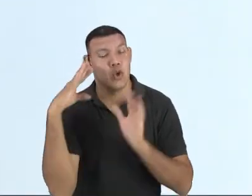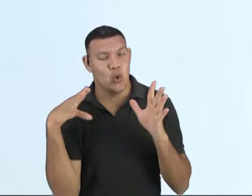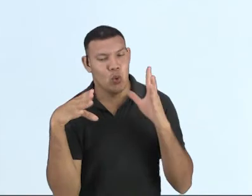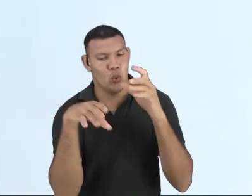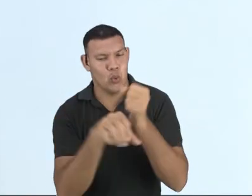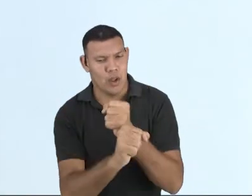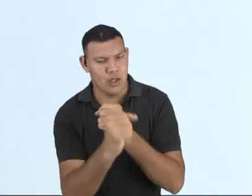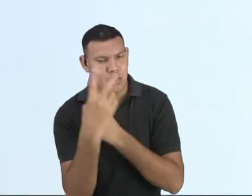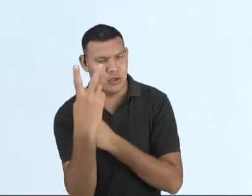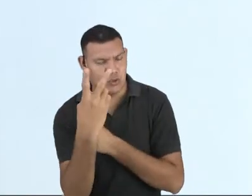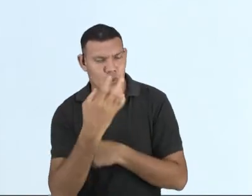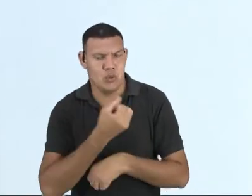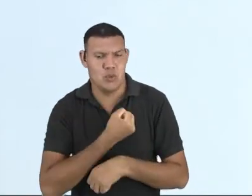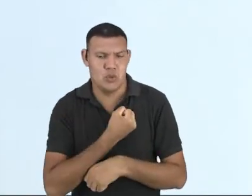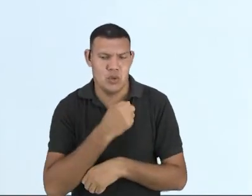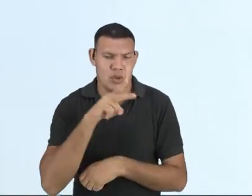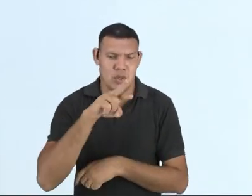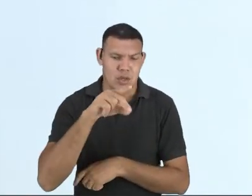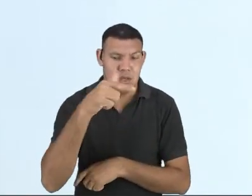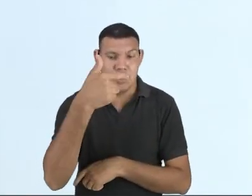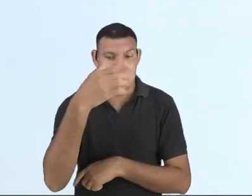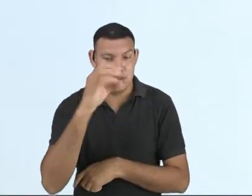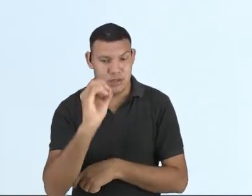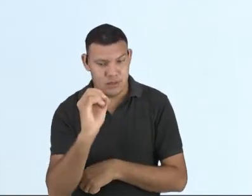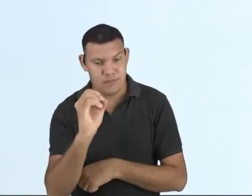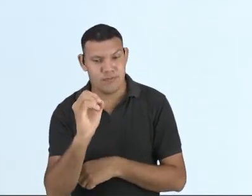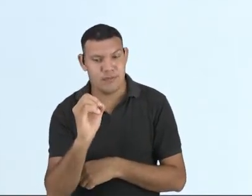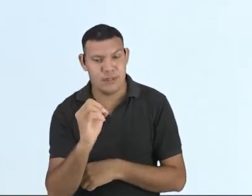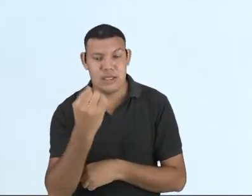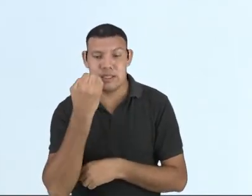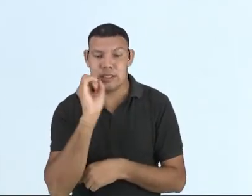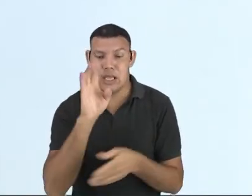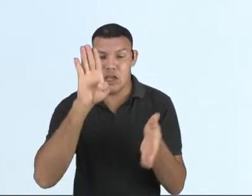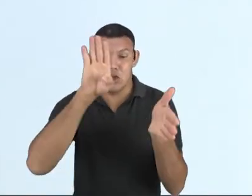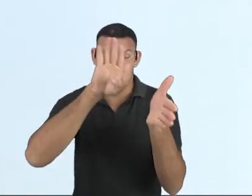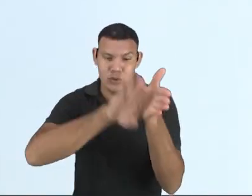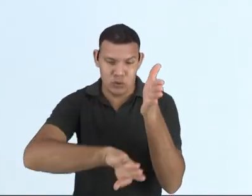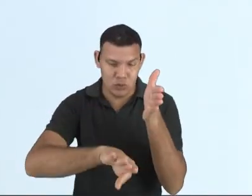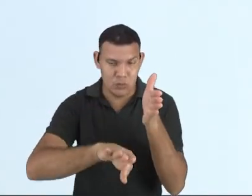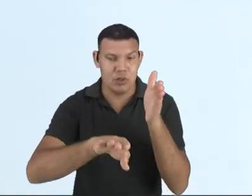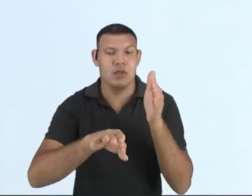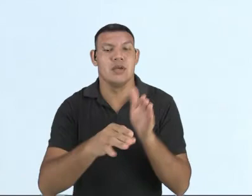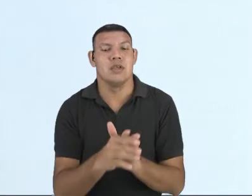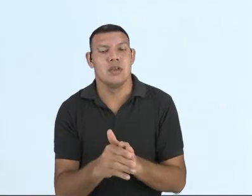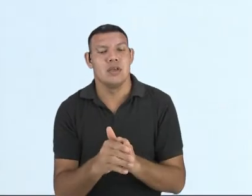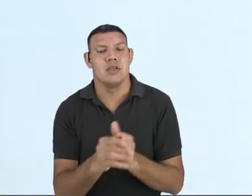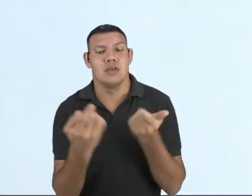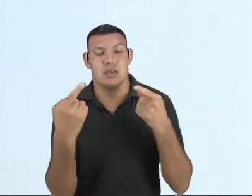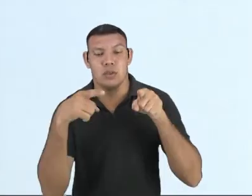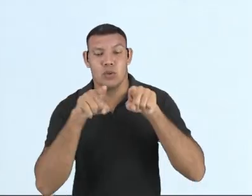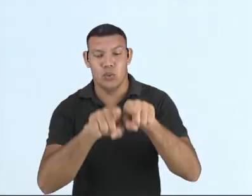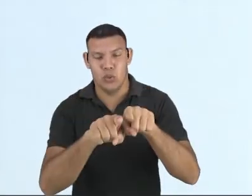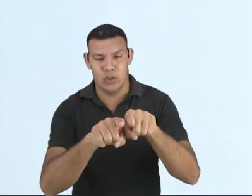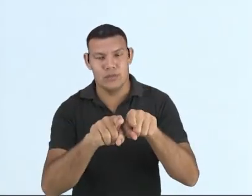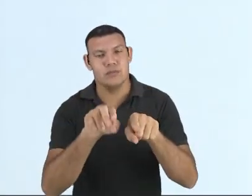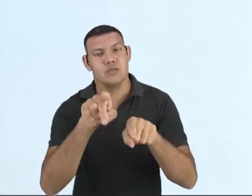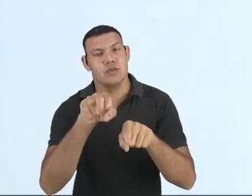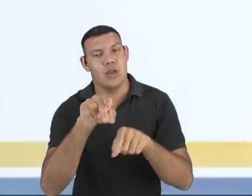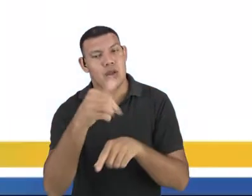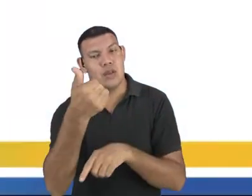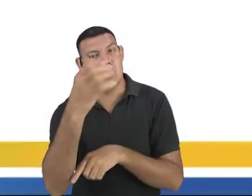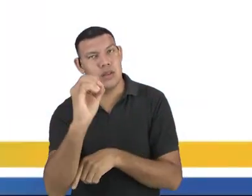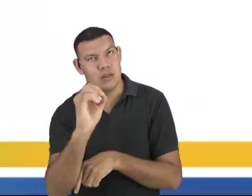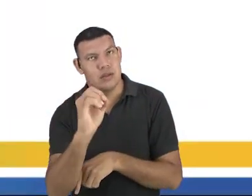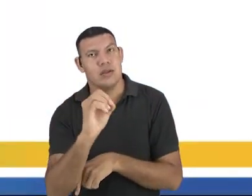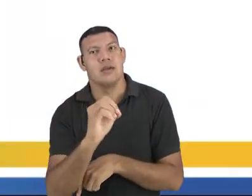dois números e vai ter que ser igual a 20 e a diferença gente seja se eu subir para eles dois ao mesmo tempo vai ser igual 10 então